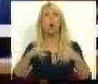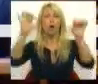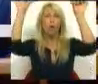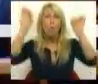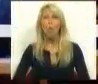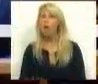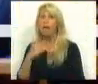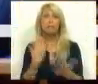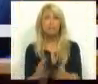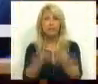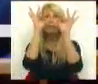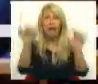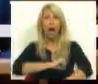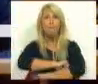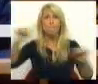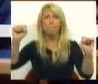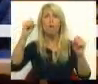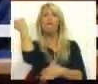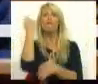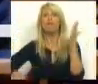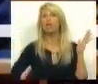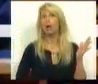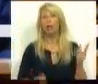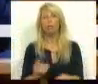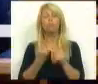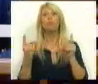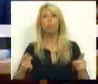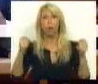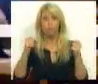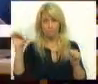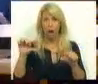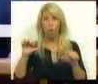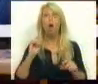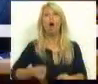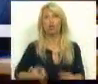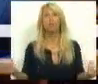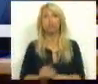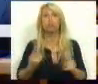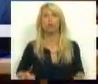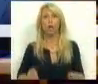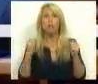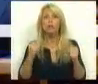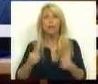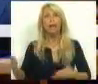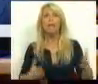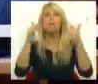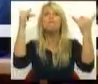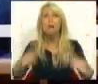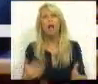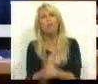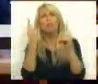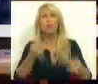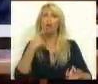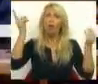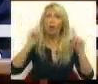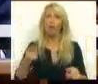bomba atómica fiscal. É mau porque insiste no caminho errado. E porquê insistir com mais austeridade? O